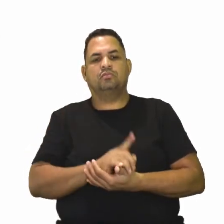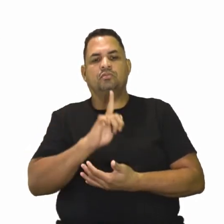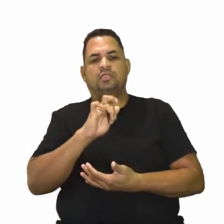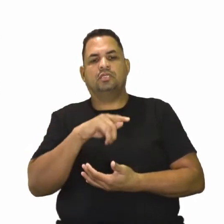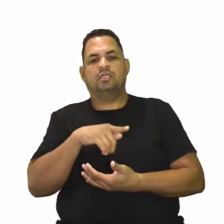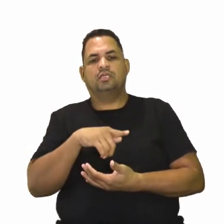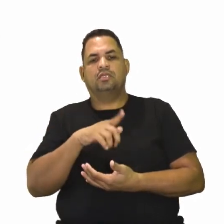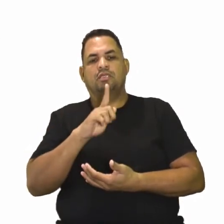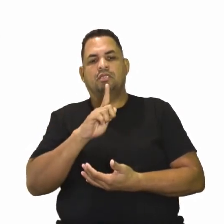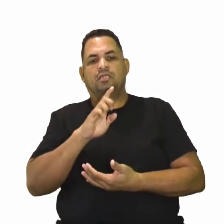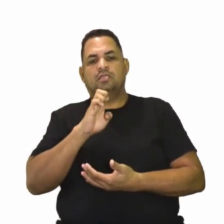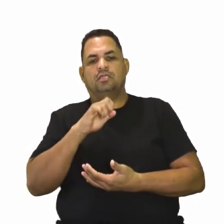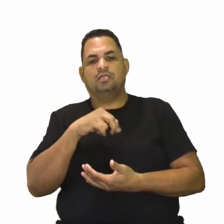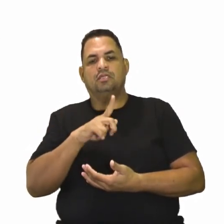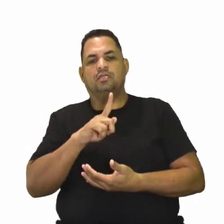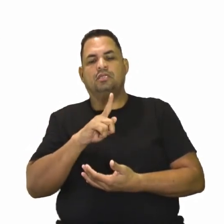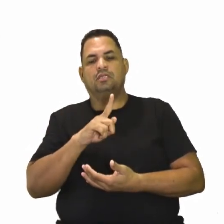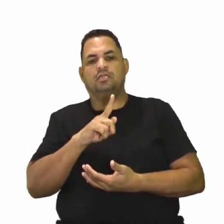Deng